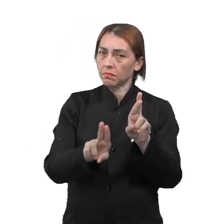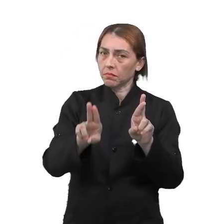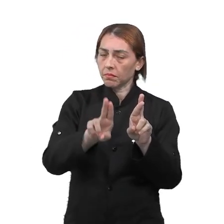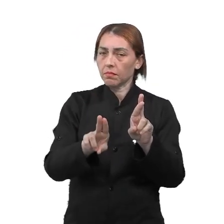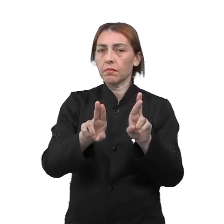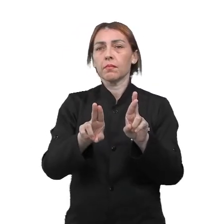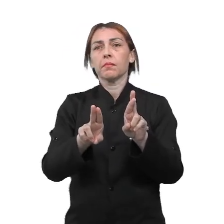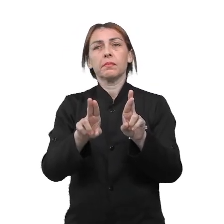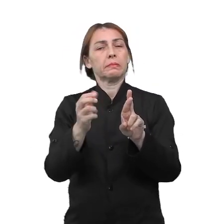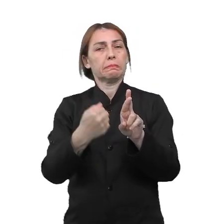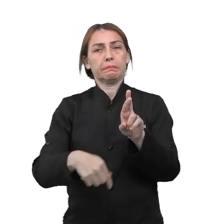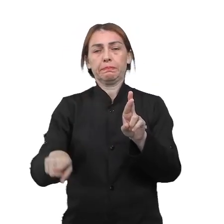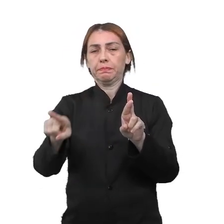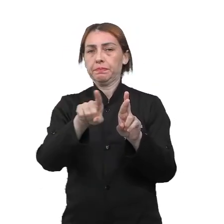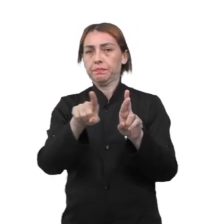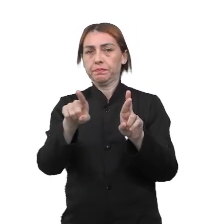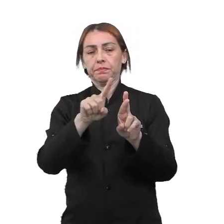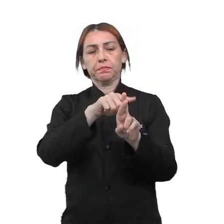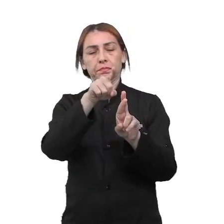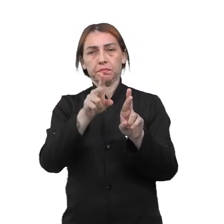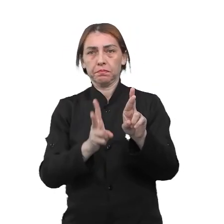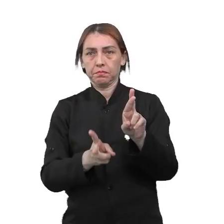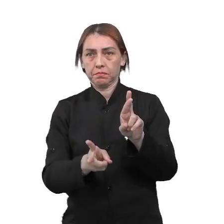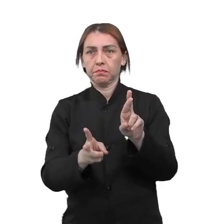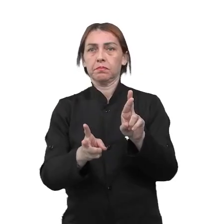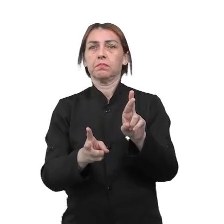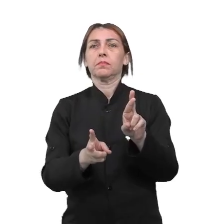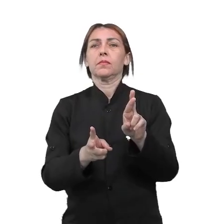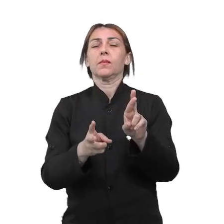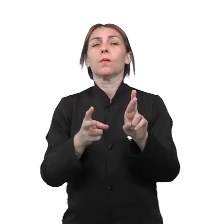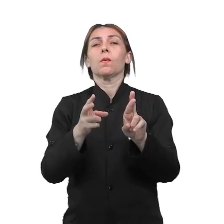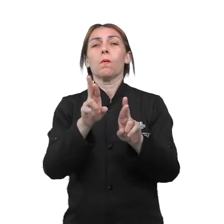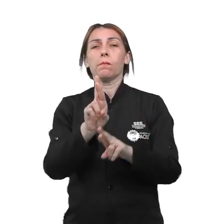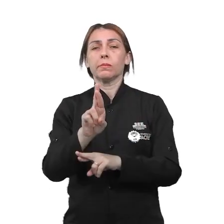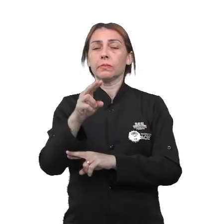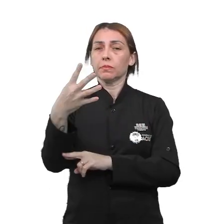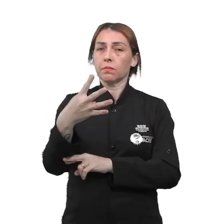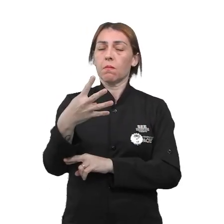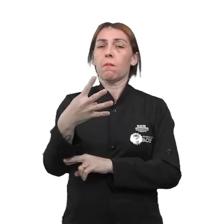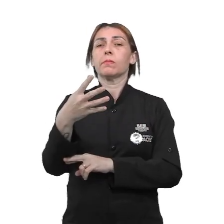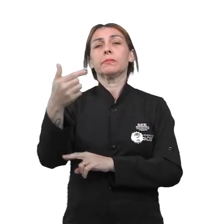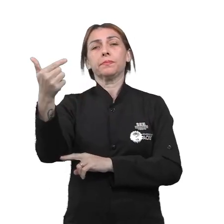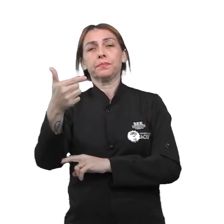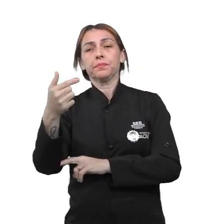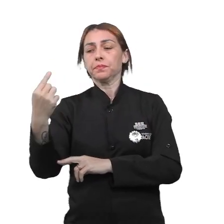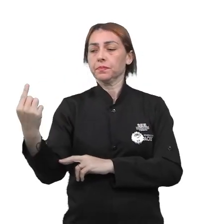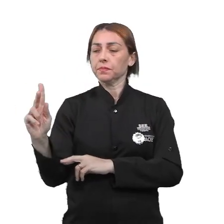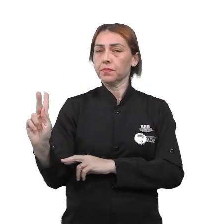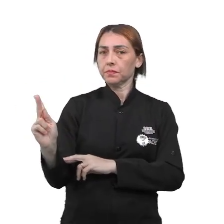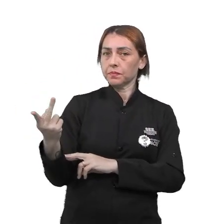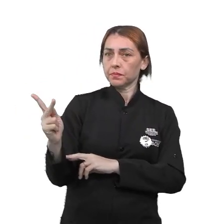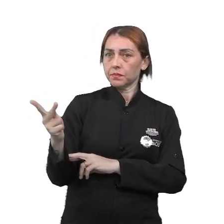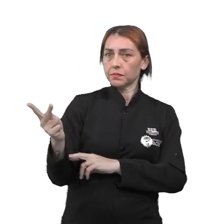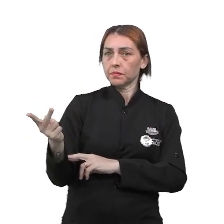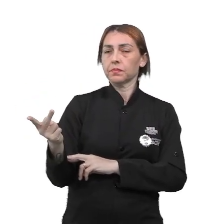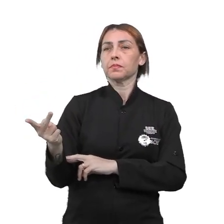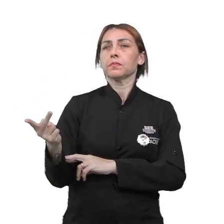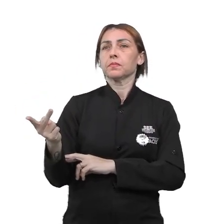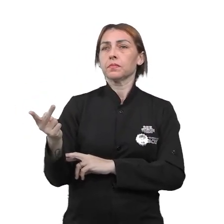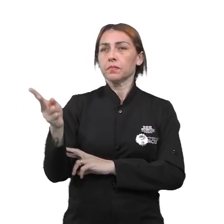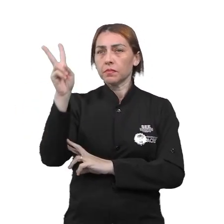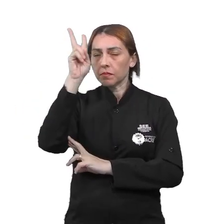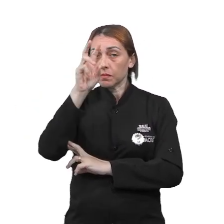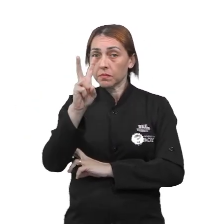o problema, ele nem precisa, né? O π ele conservou, o raio vale 4 ao quadrado e a altura ele admitiu lá atrás, ó, tá vendo aqui,